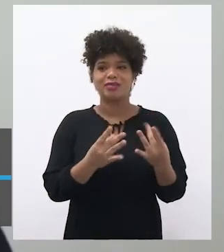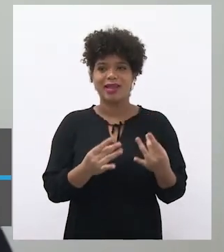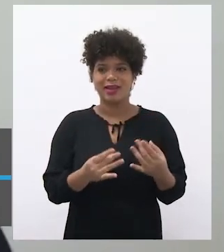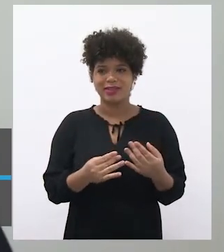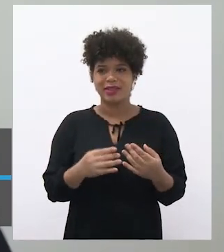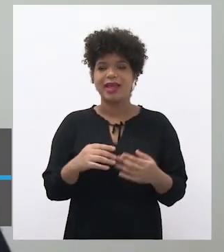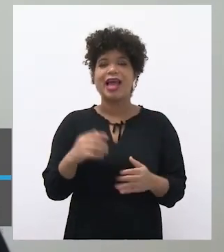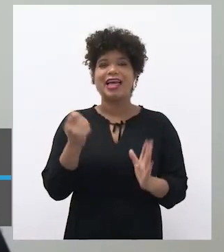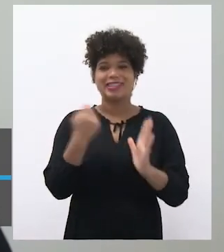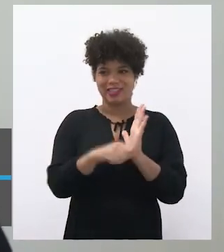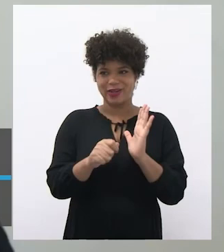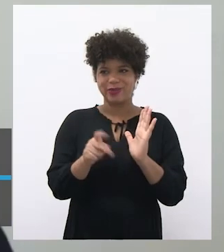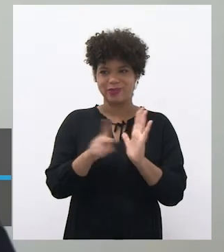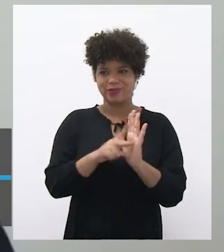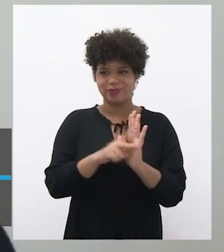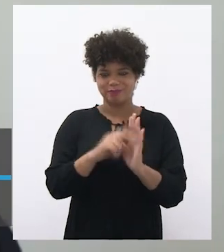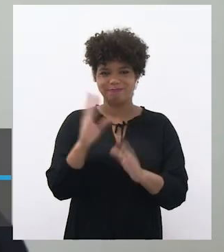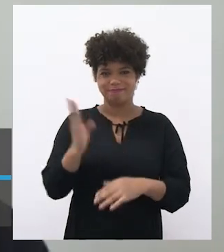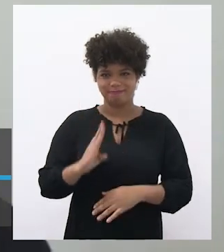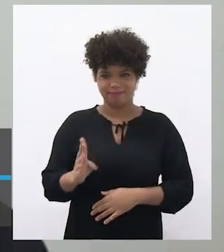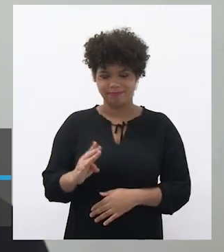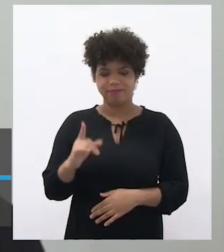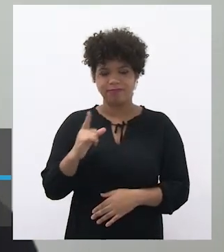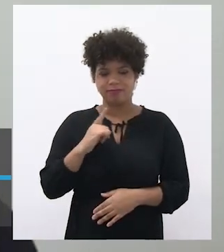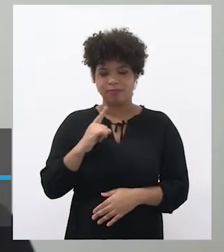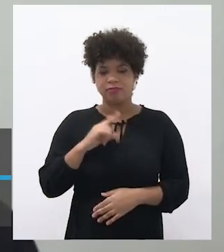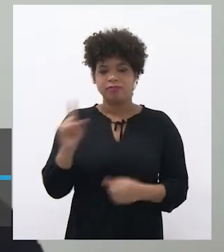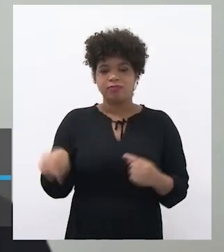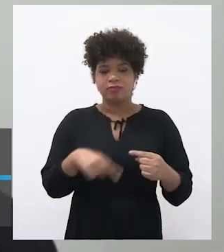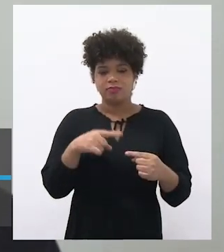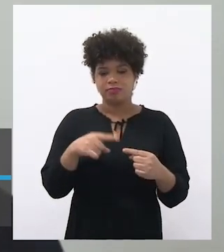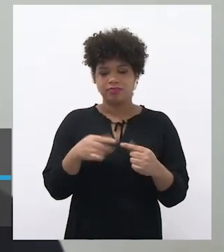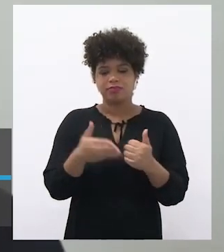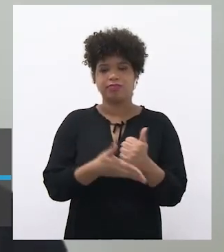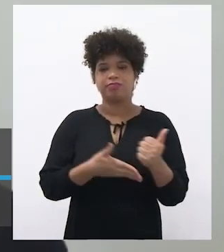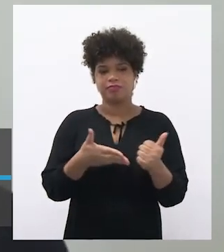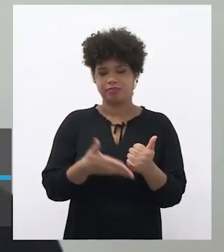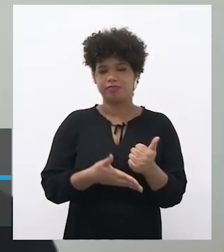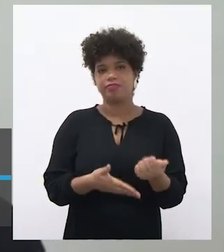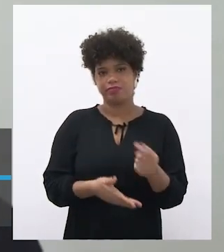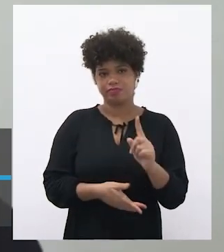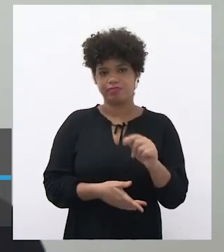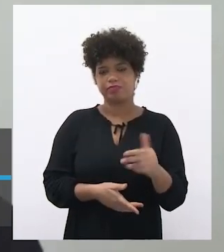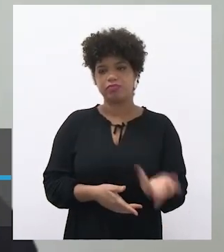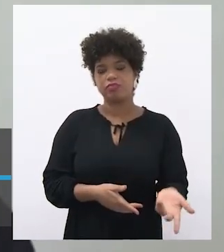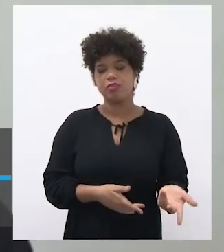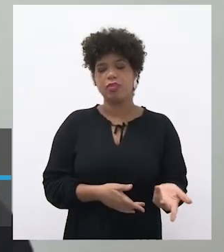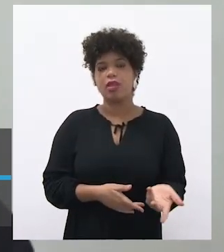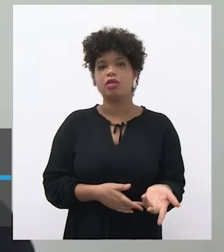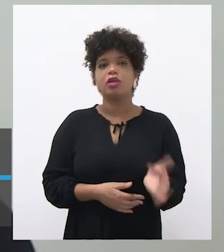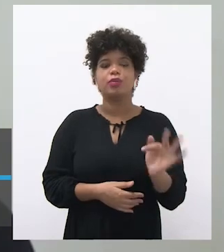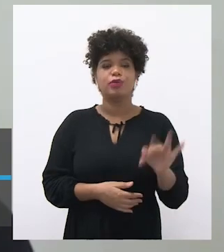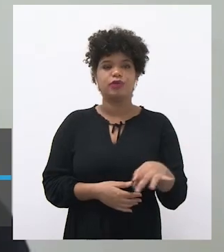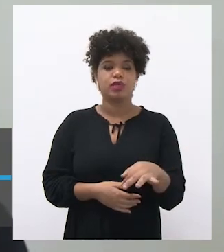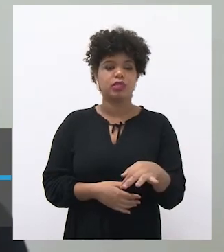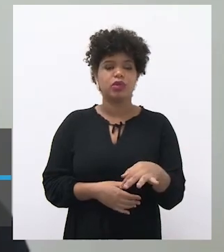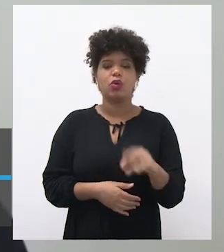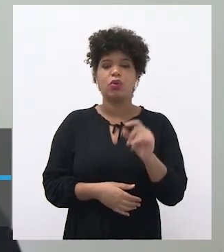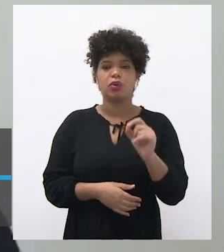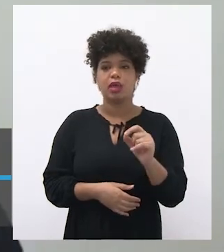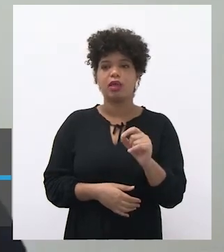medidas de caráter administrativo, medidas de caráter preventivo, né, como citaria aí como exemplo a própria